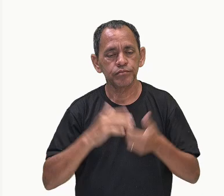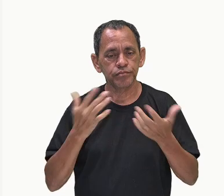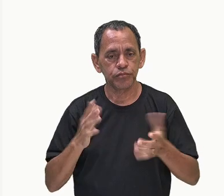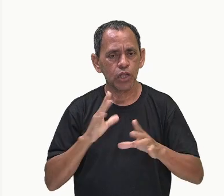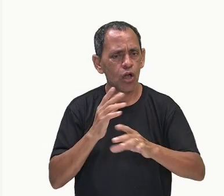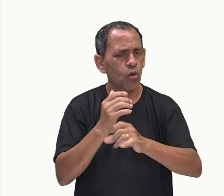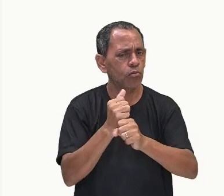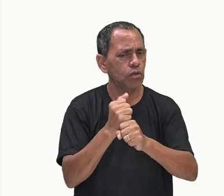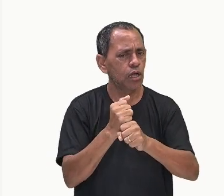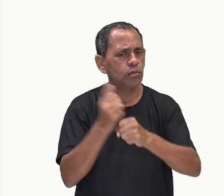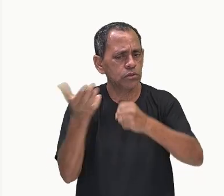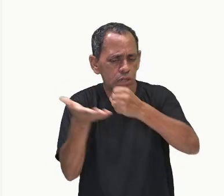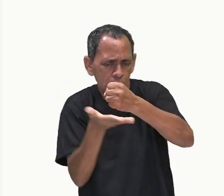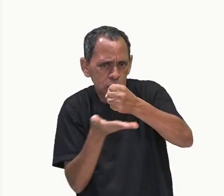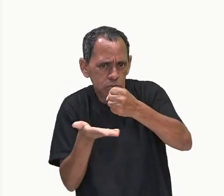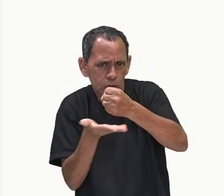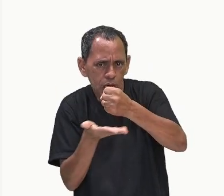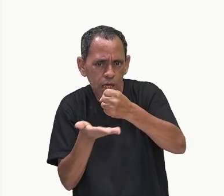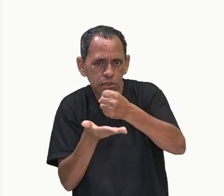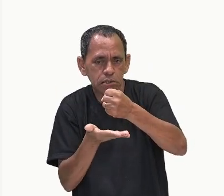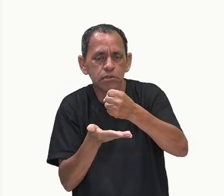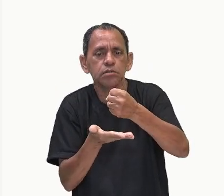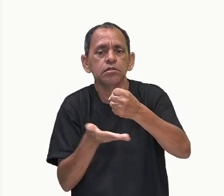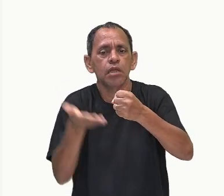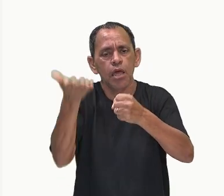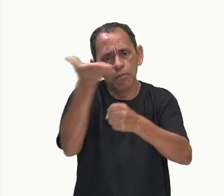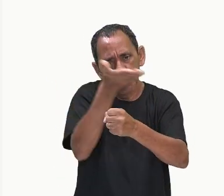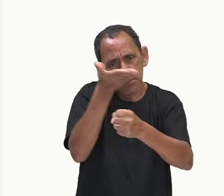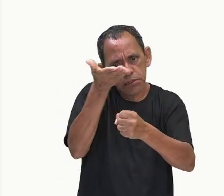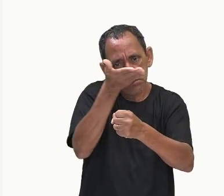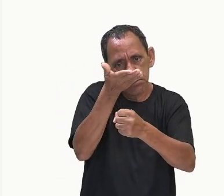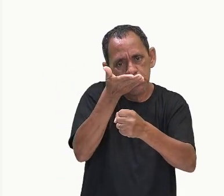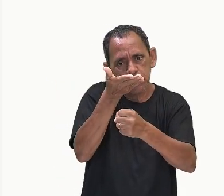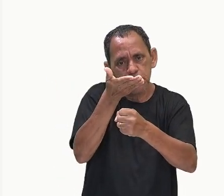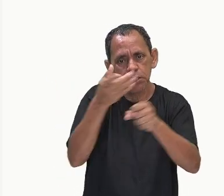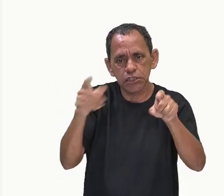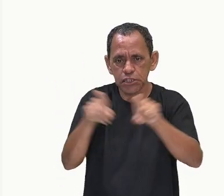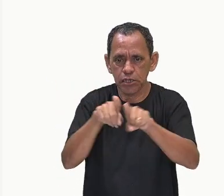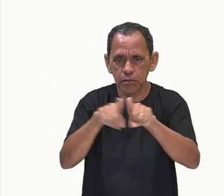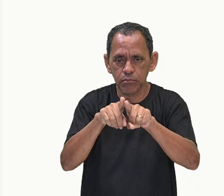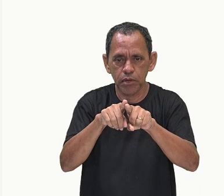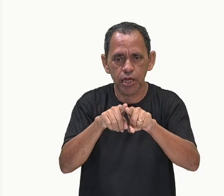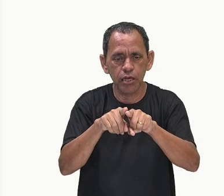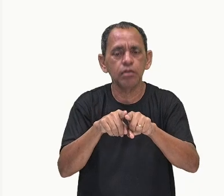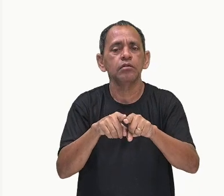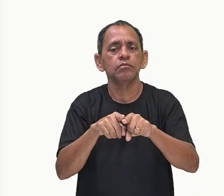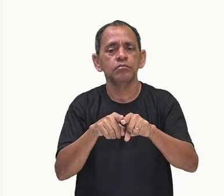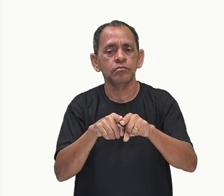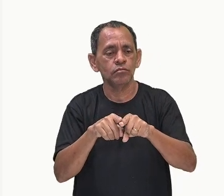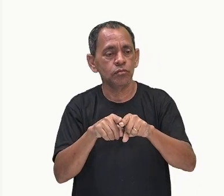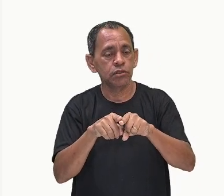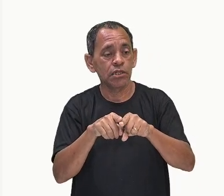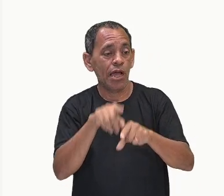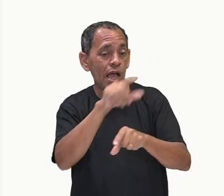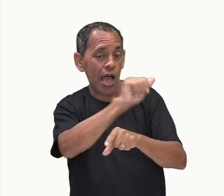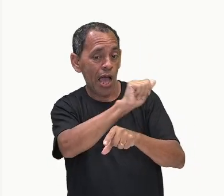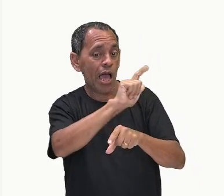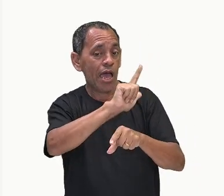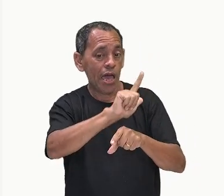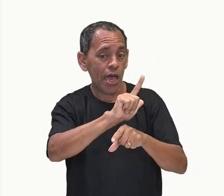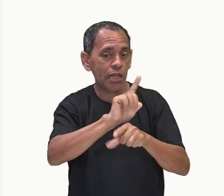aí a área lateral e a área das duas bases,